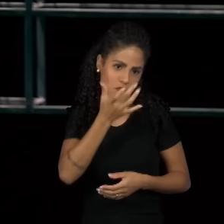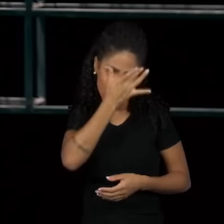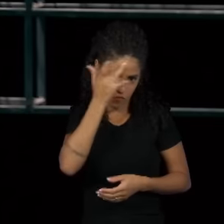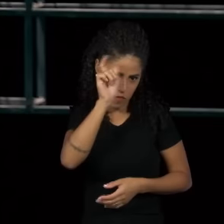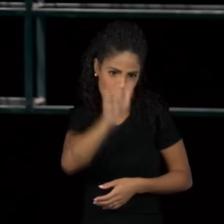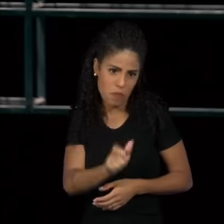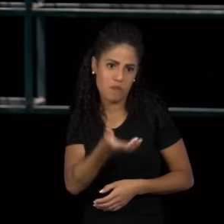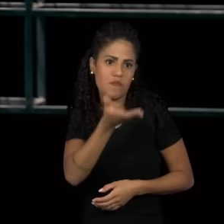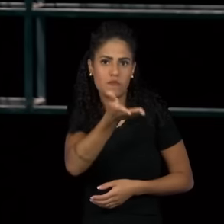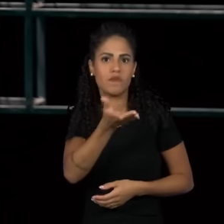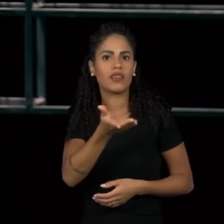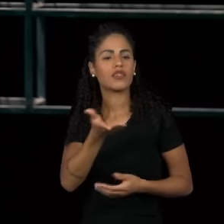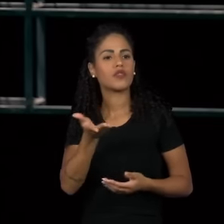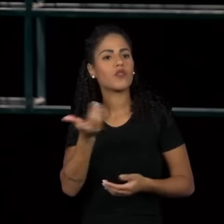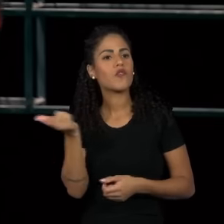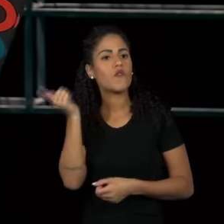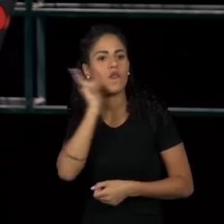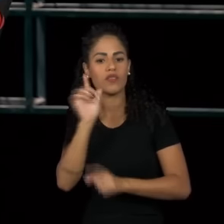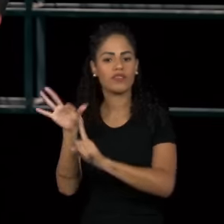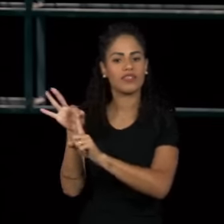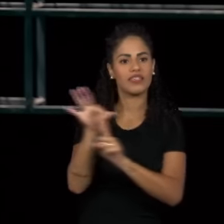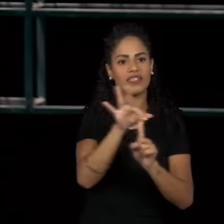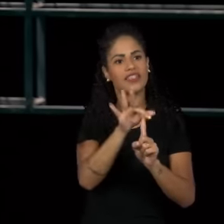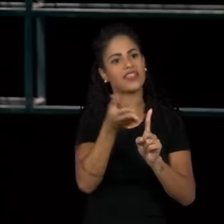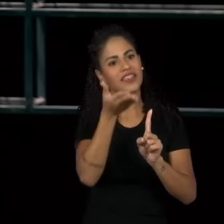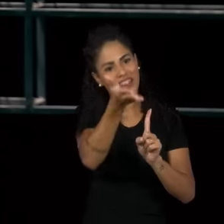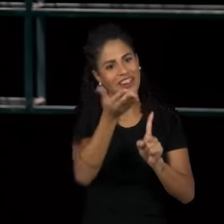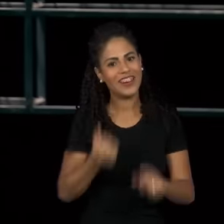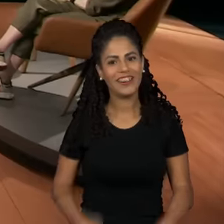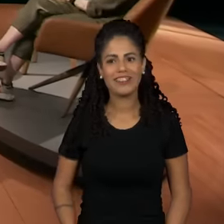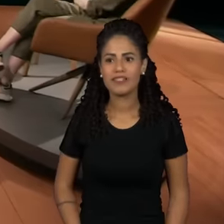pessoa que finalmente te colocou no papel rodriguiano.